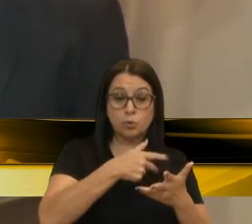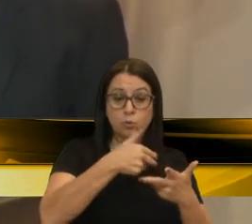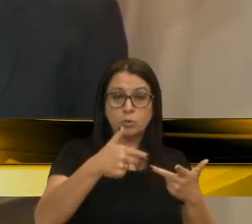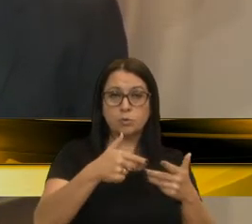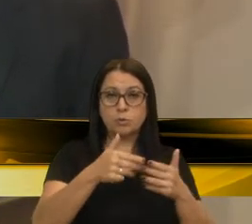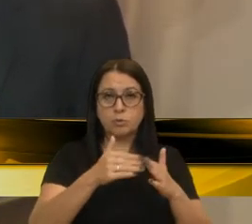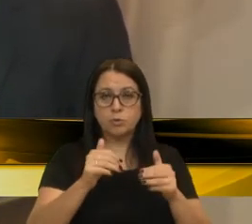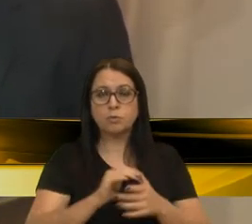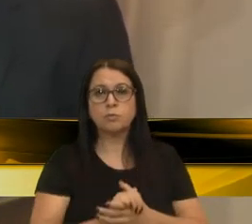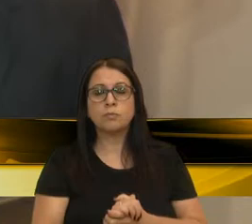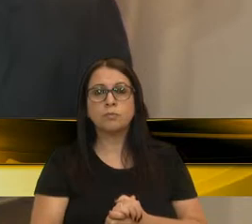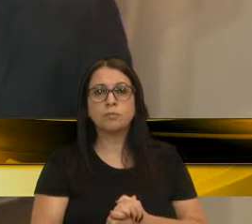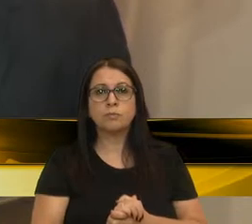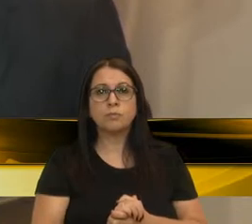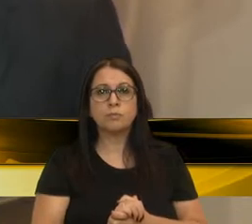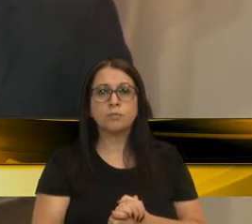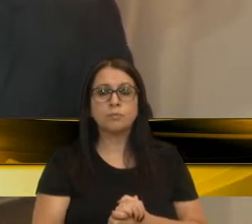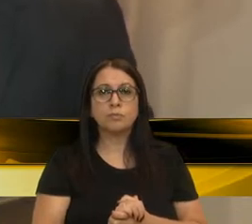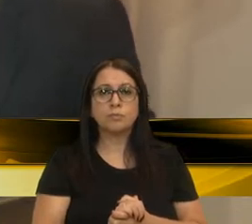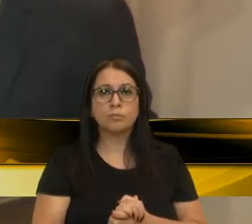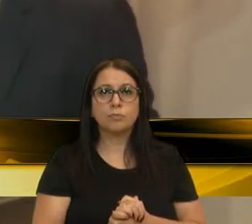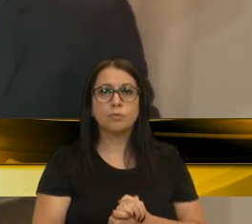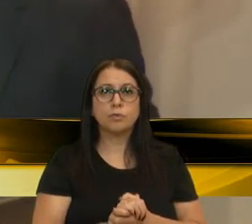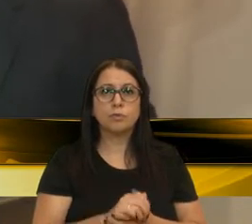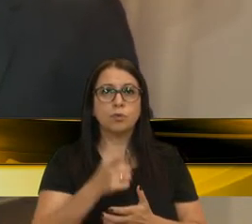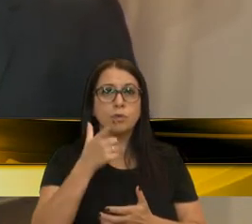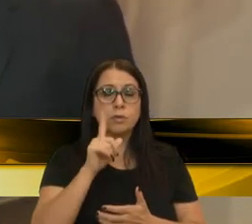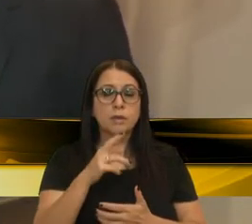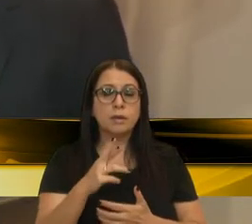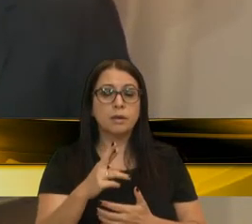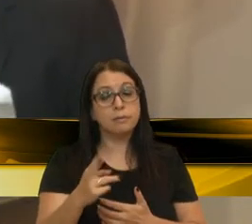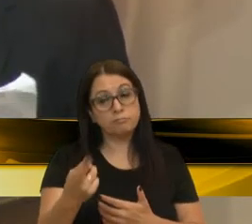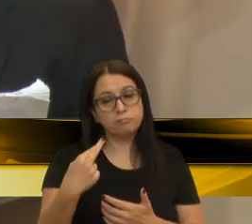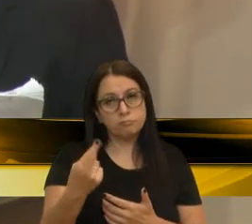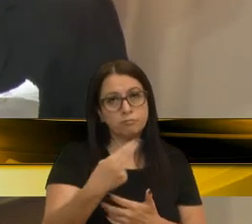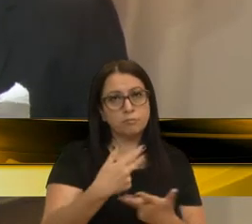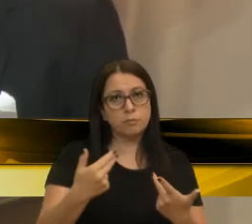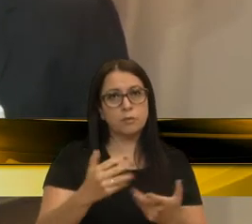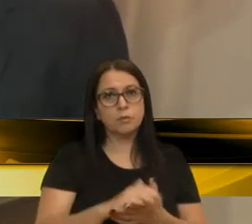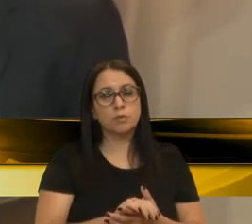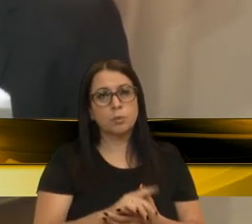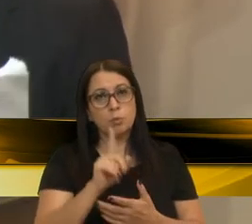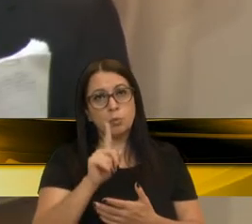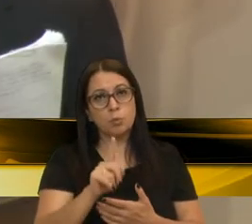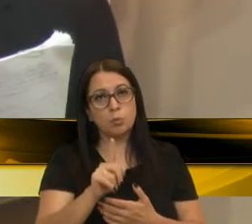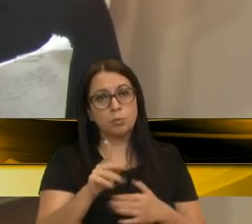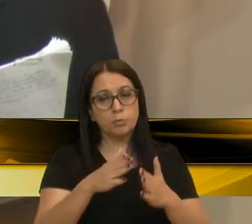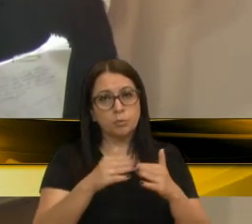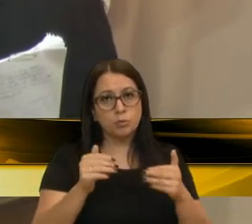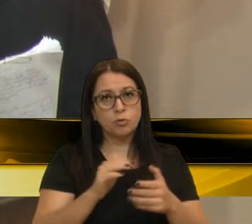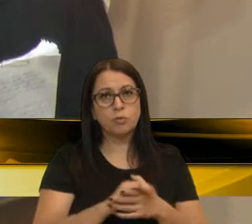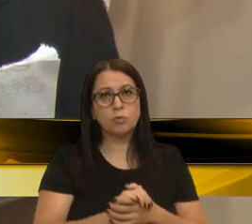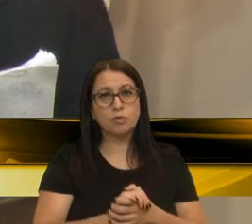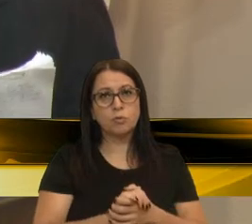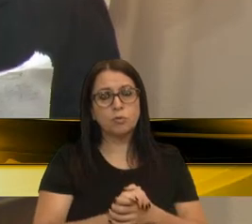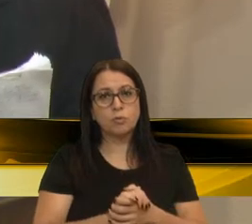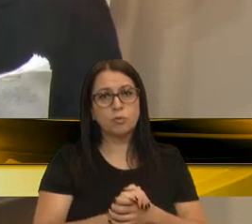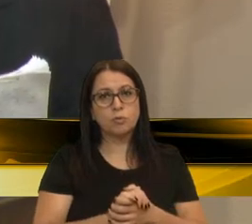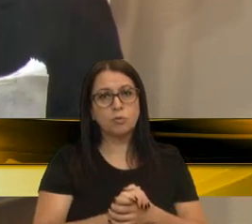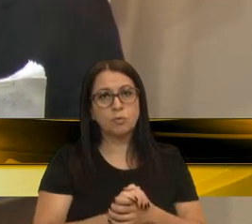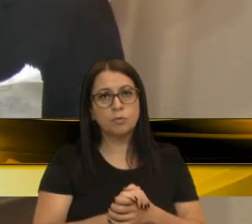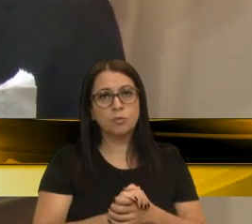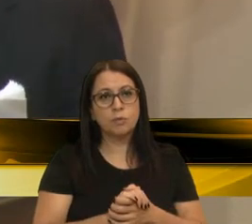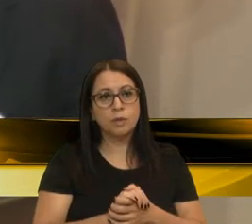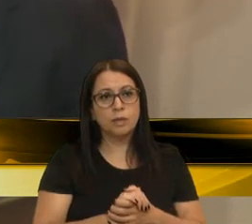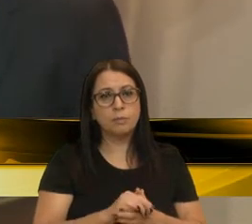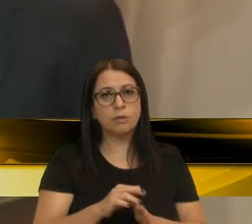de informações e já começo a receber algumas respostas, né? Um desses pedidos é o